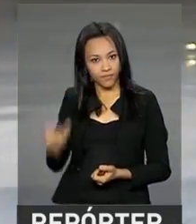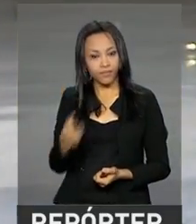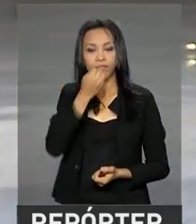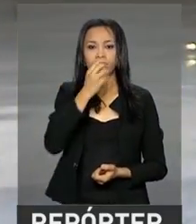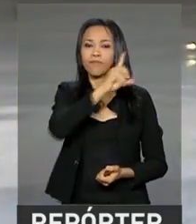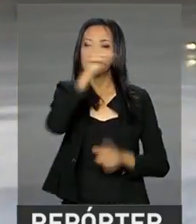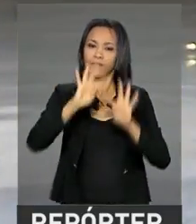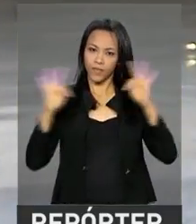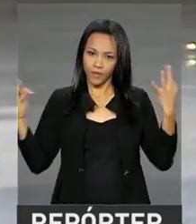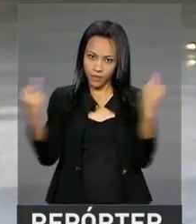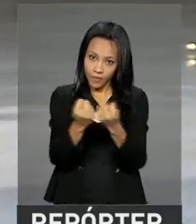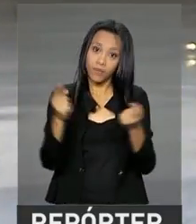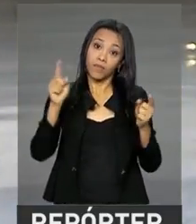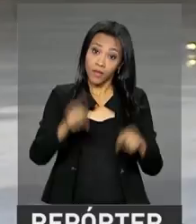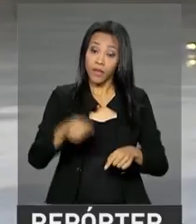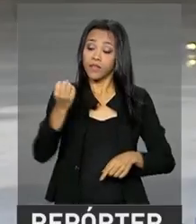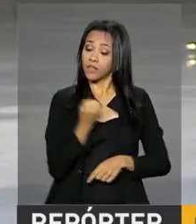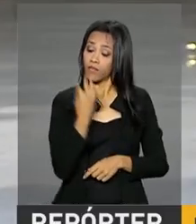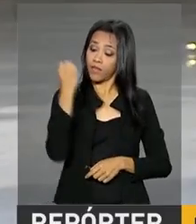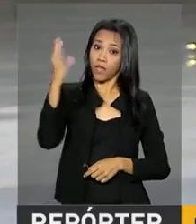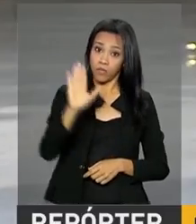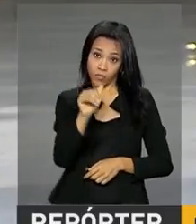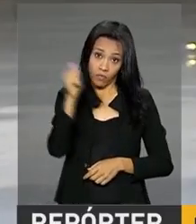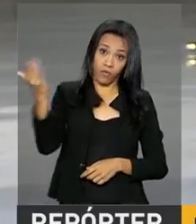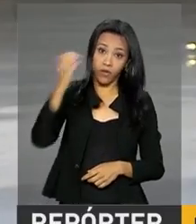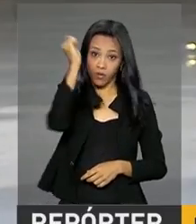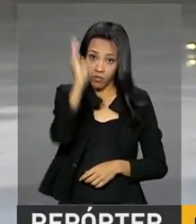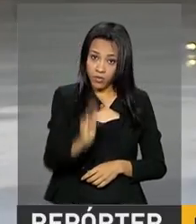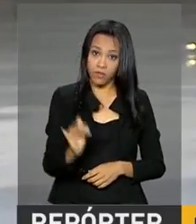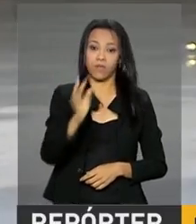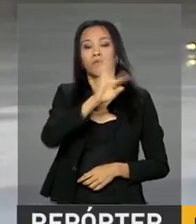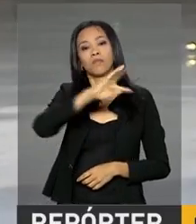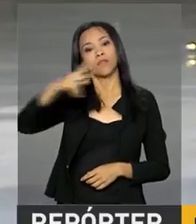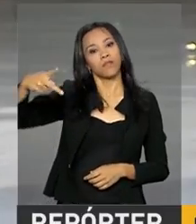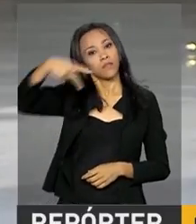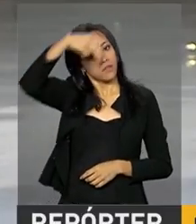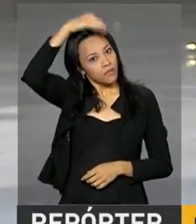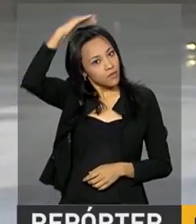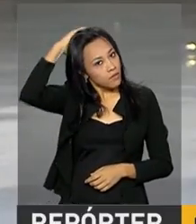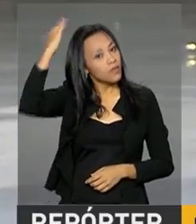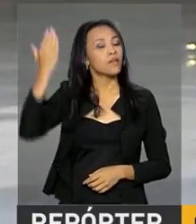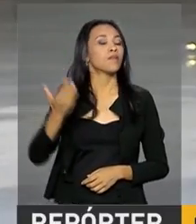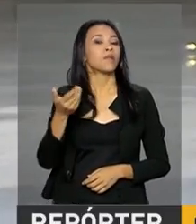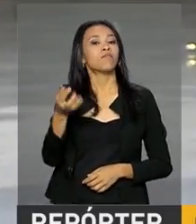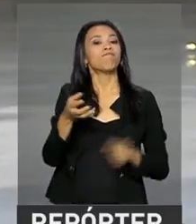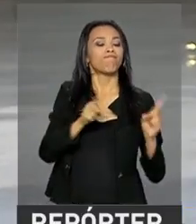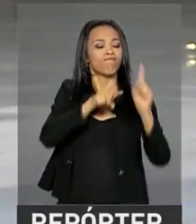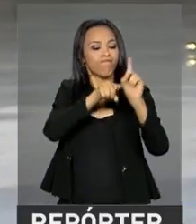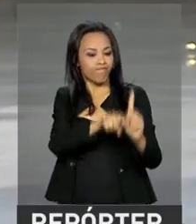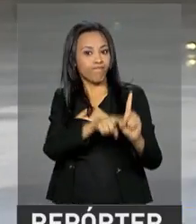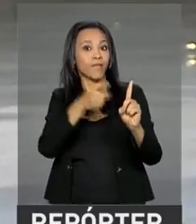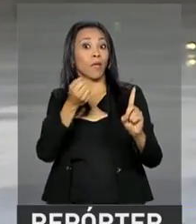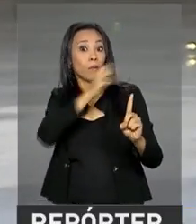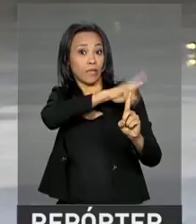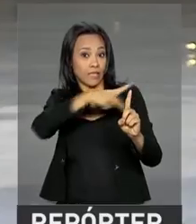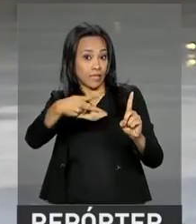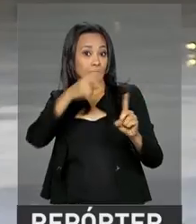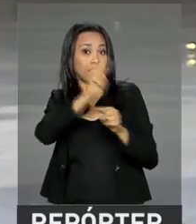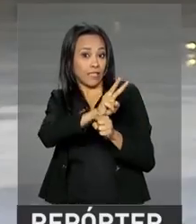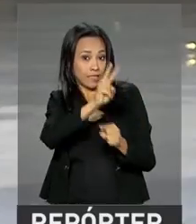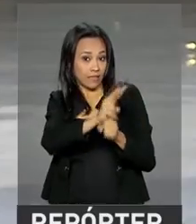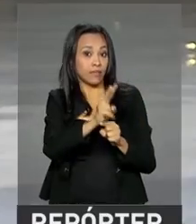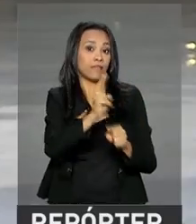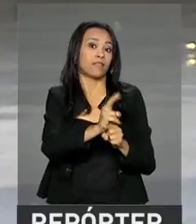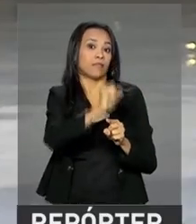todos é isso durante essa viagem internacional aí do presidente Michel Temer o presidente em exercício da República Rodrigo MA